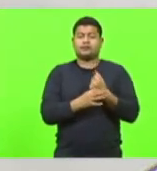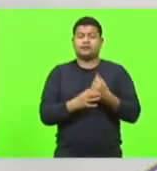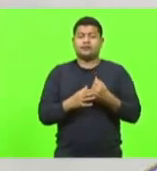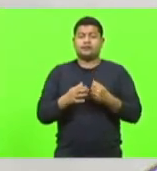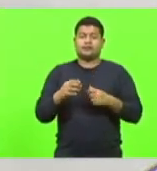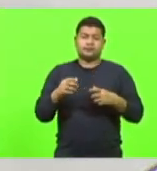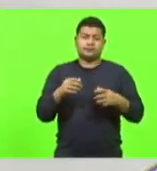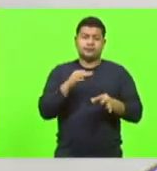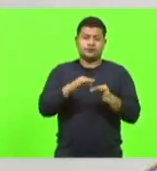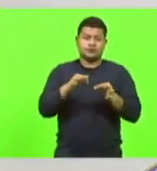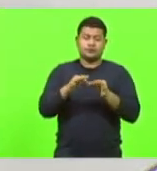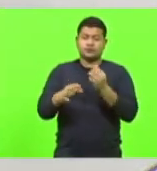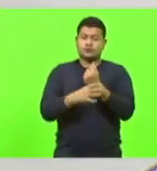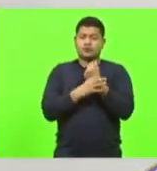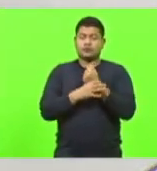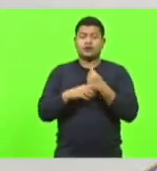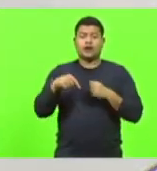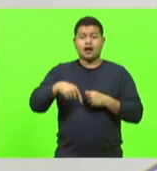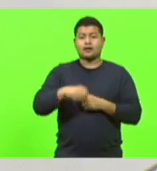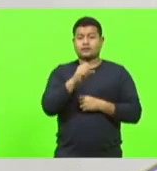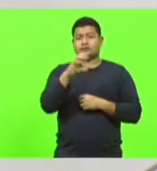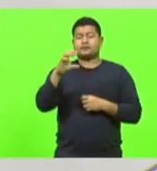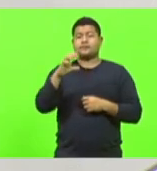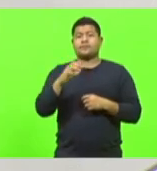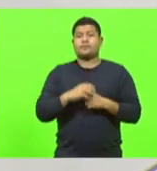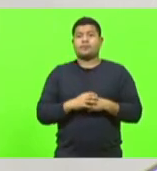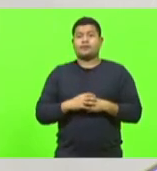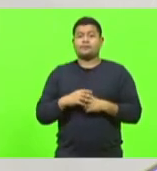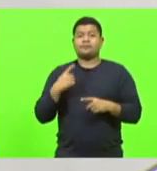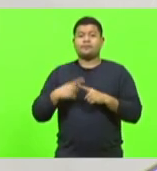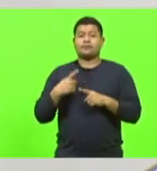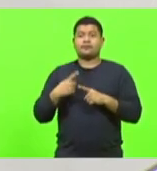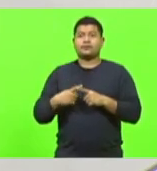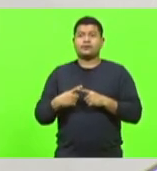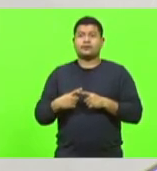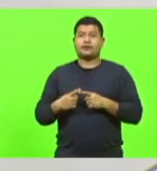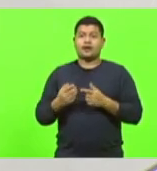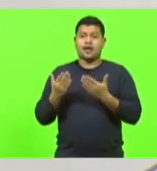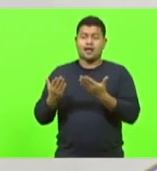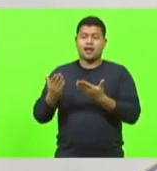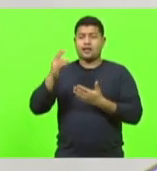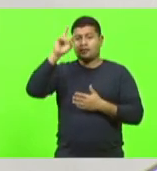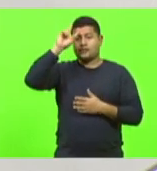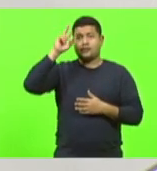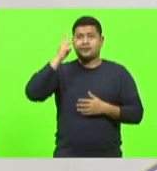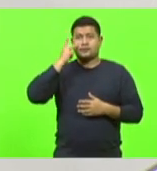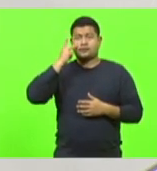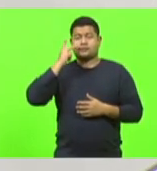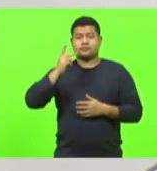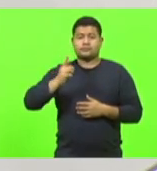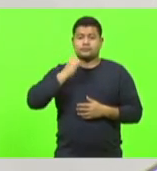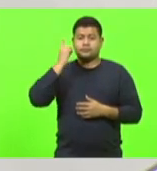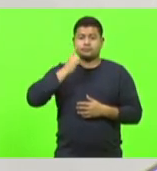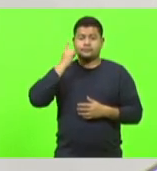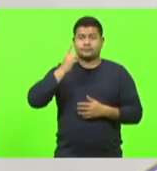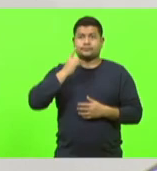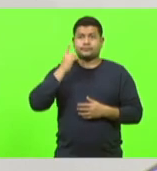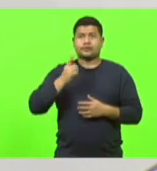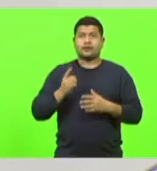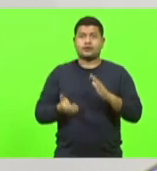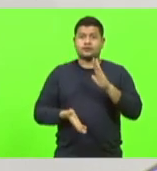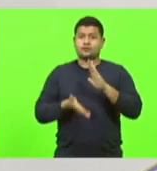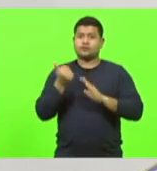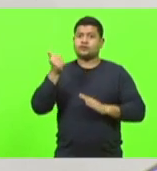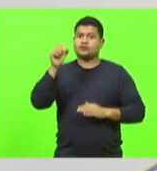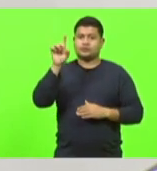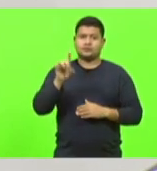e essa aqui contraria o que o deputado Milton hobus Falou essa que tira